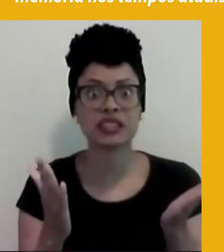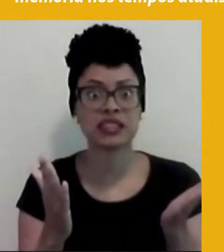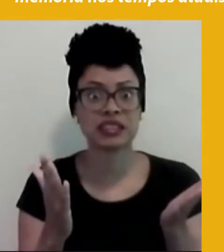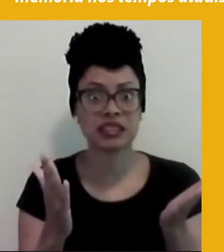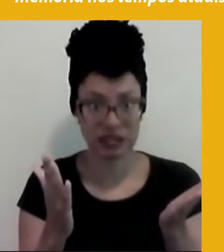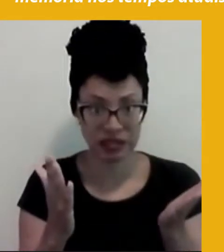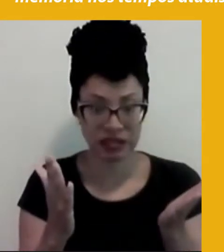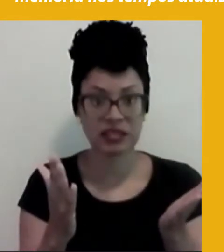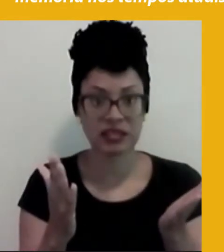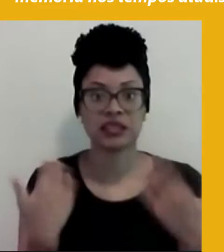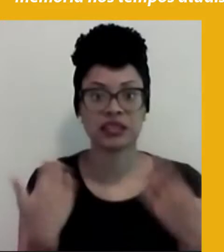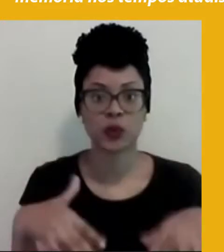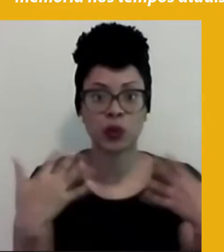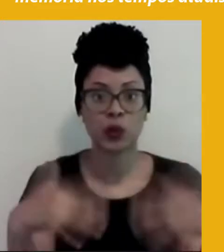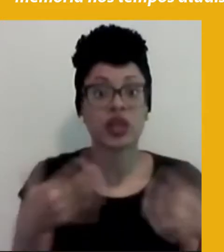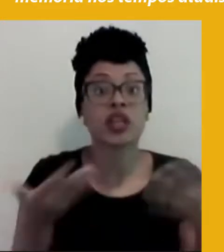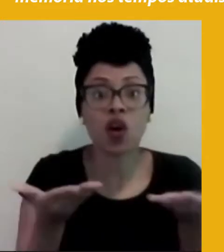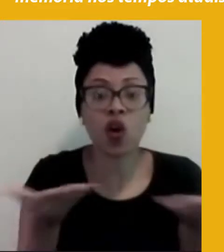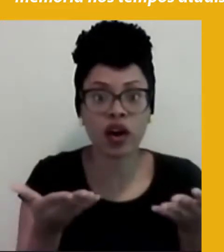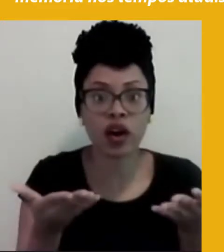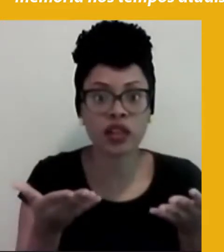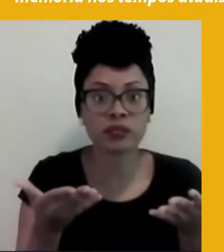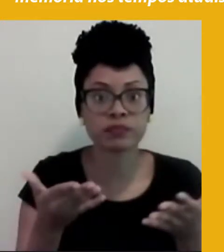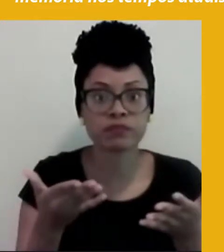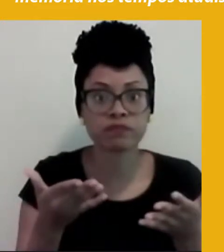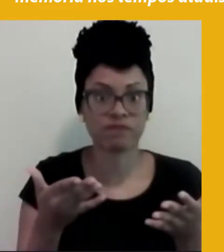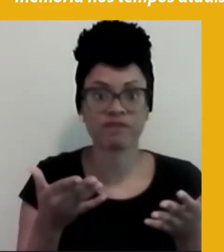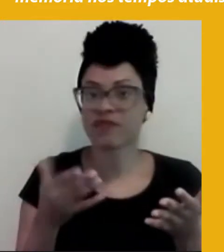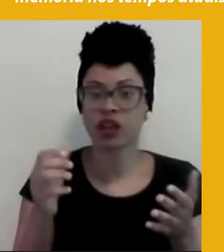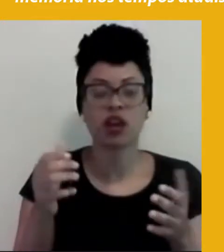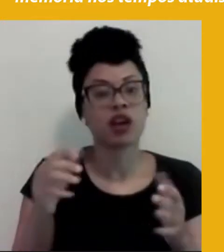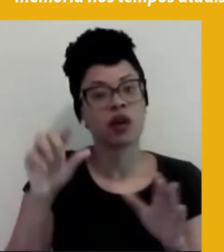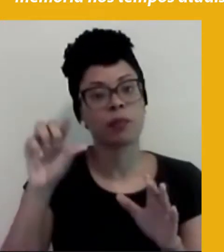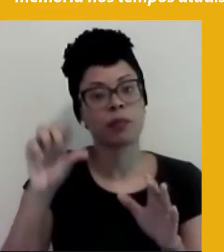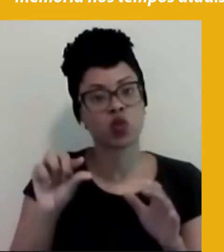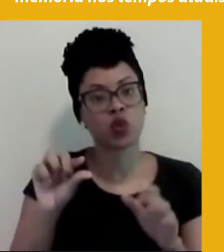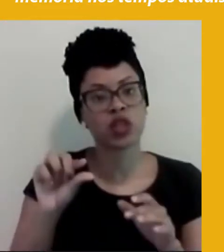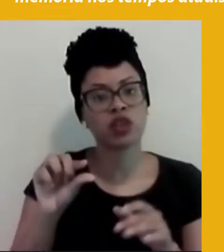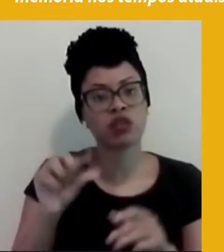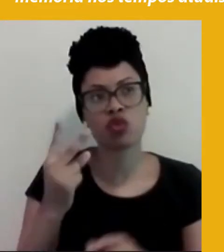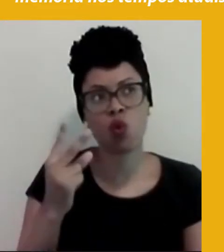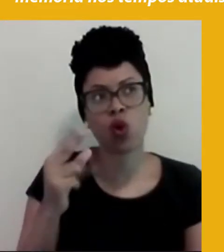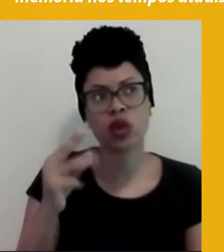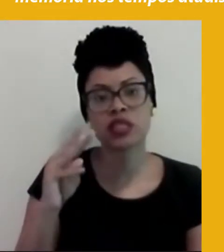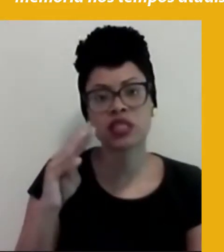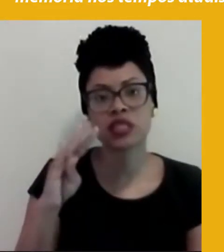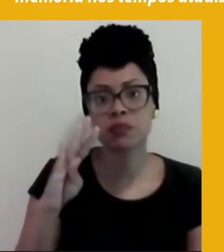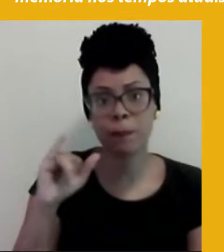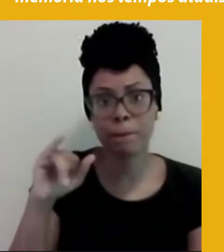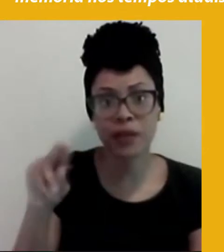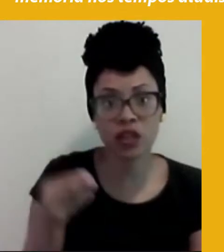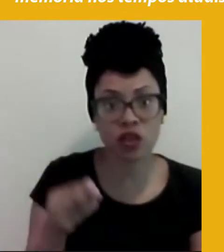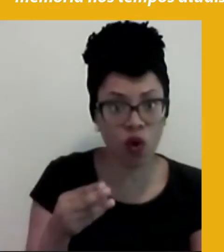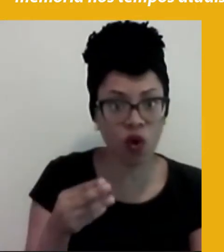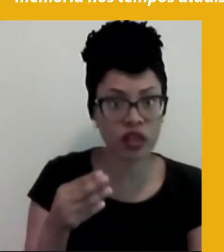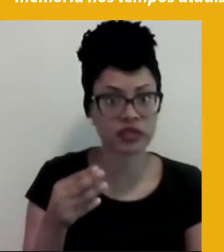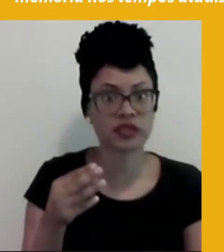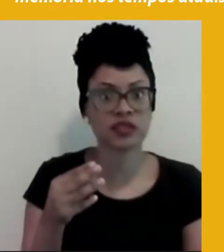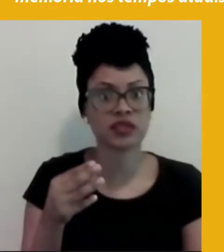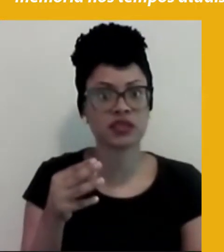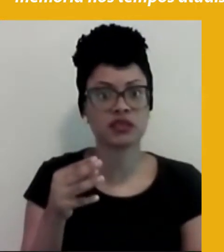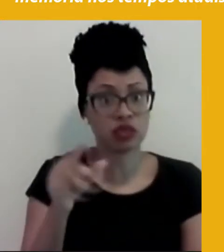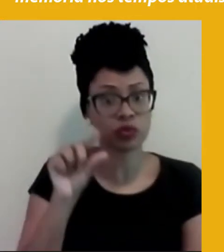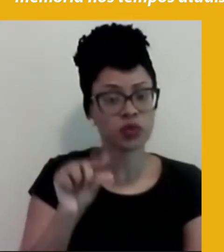menos de 2 bilhões. Um orçamento menor, 20% do tamanho que era 10 anos atrás. Em